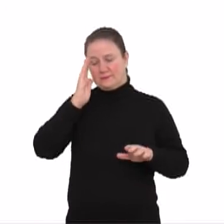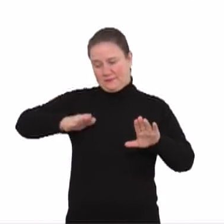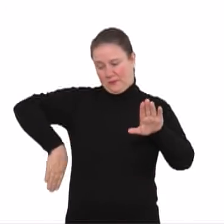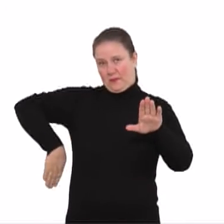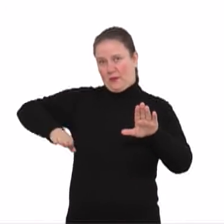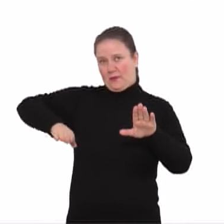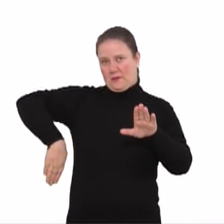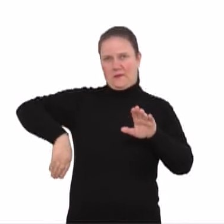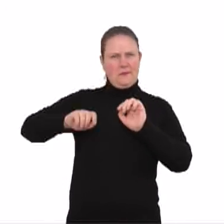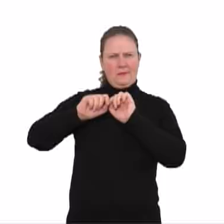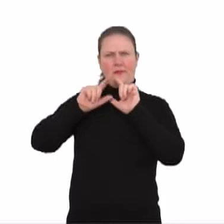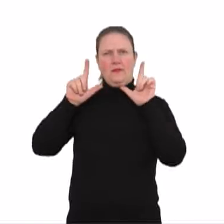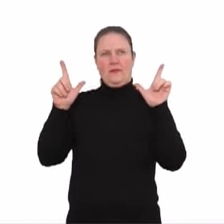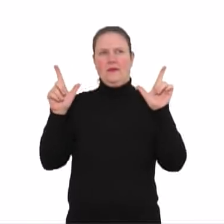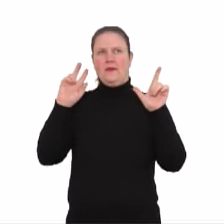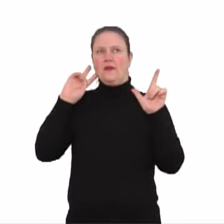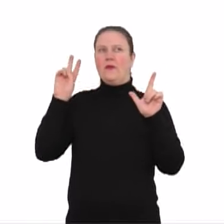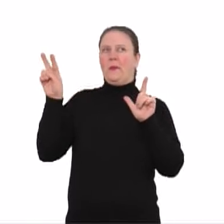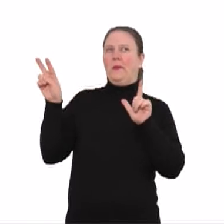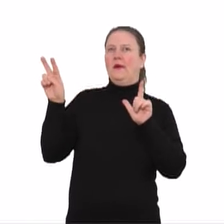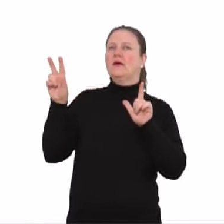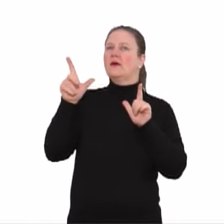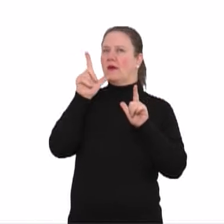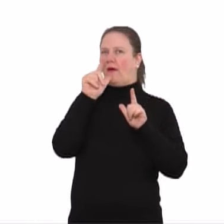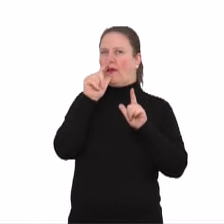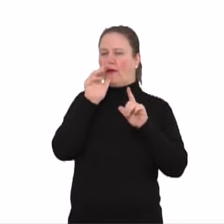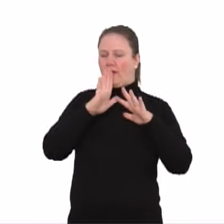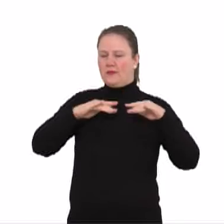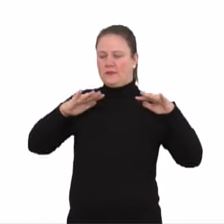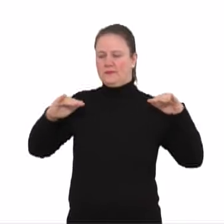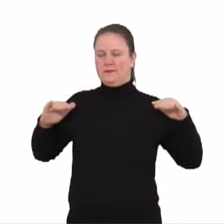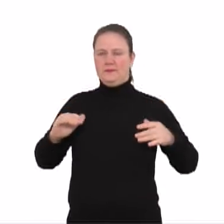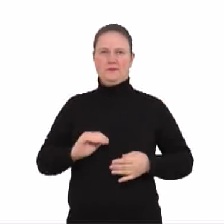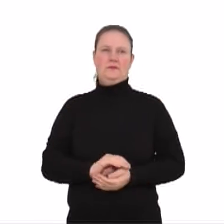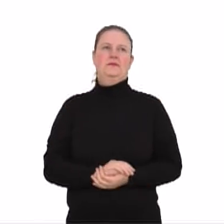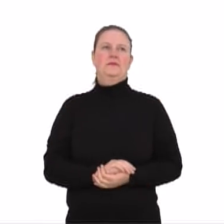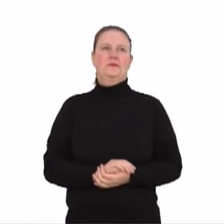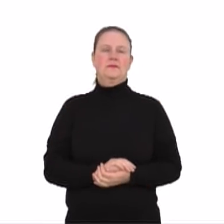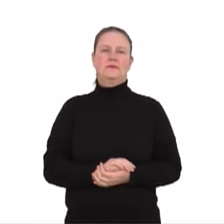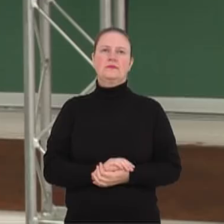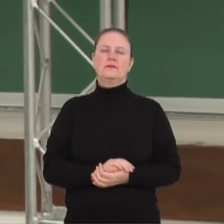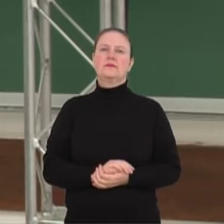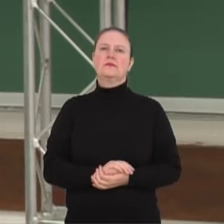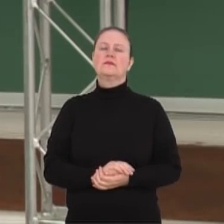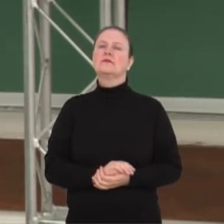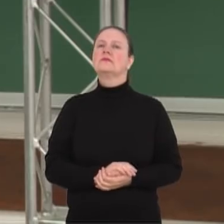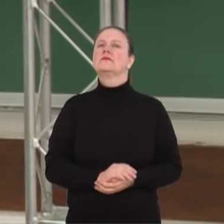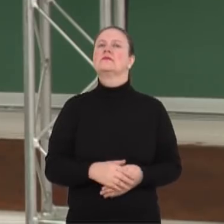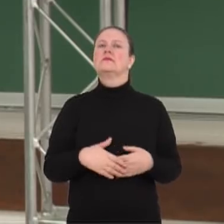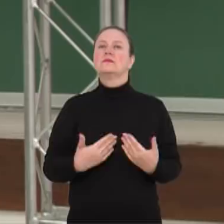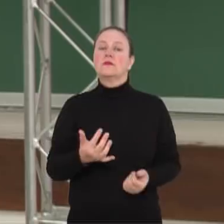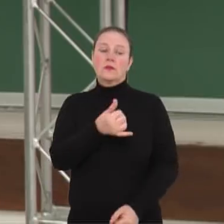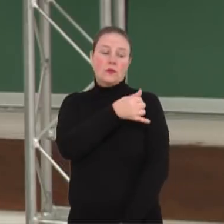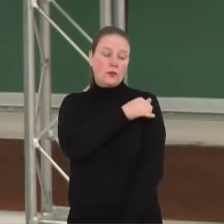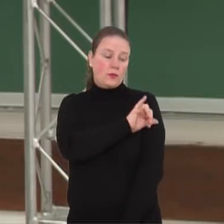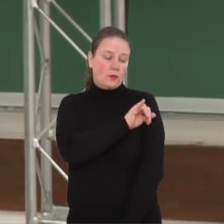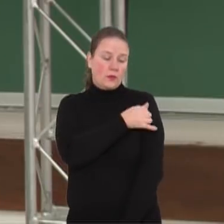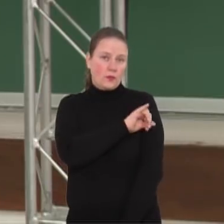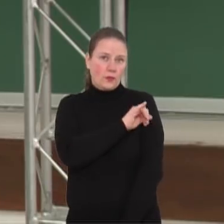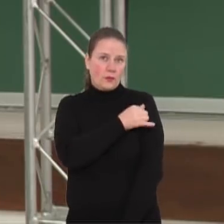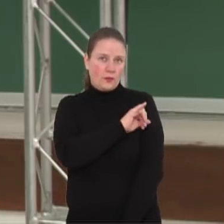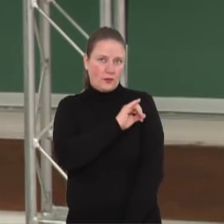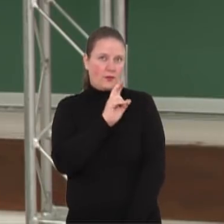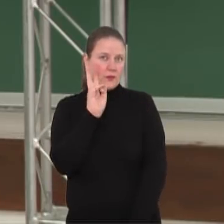praia, certo? Né? Tá vendo ali que é um marzinho? Então vamos ver. Let's visit Rio de Janeiro. What